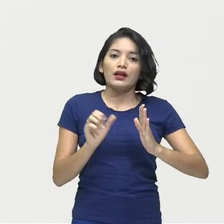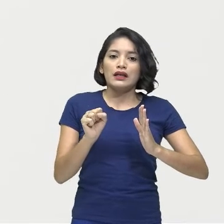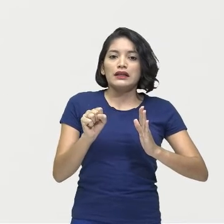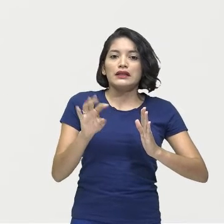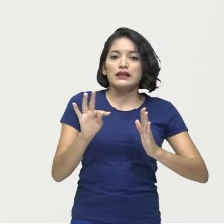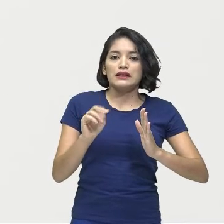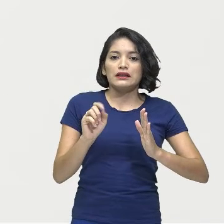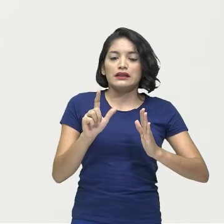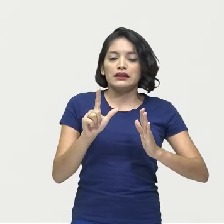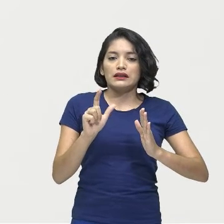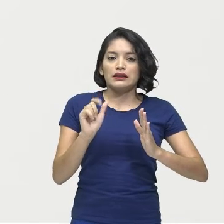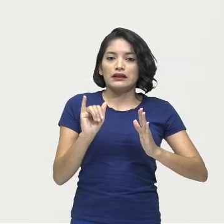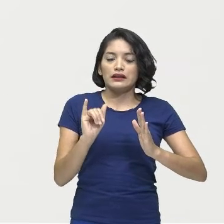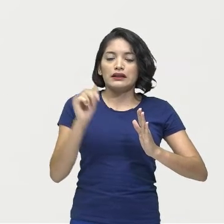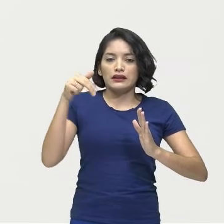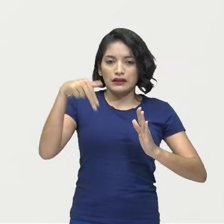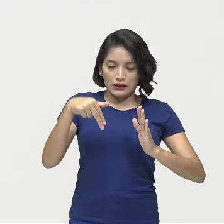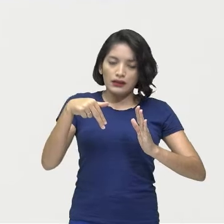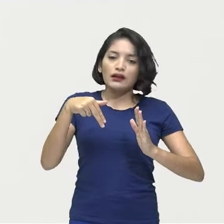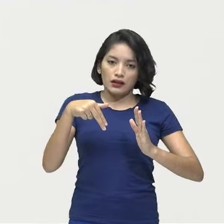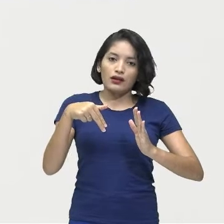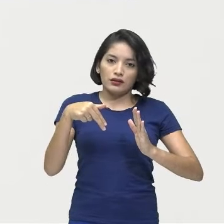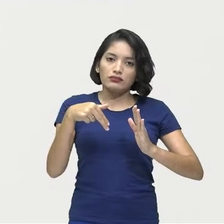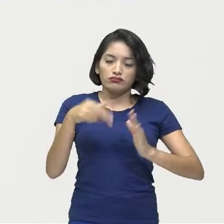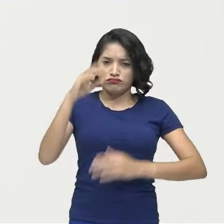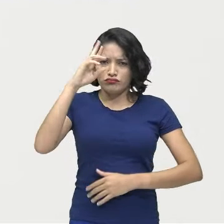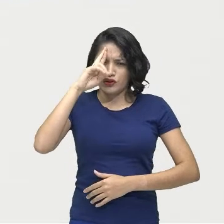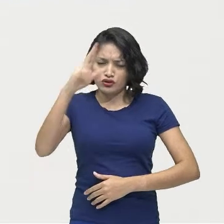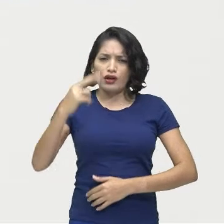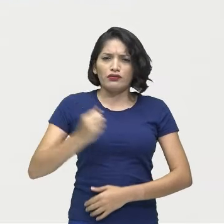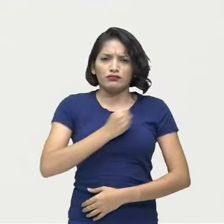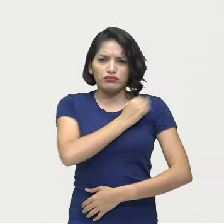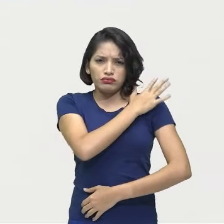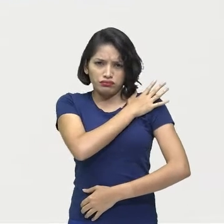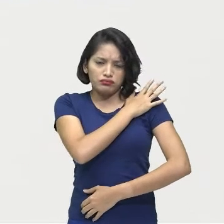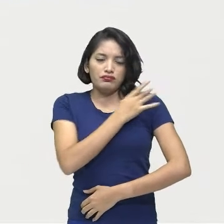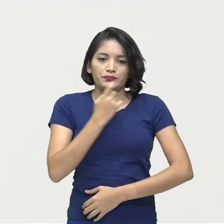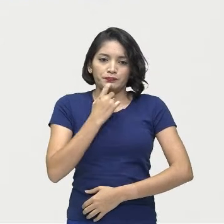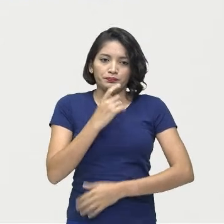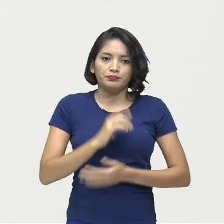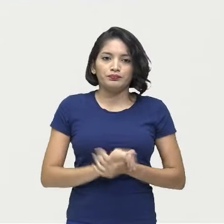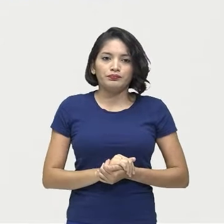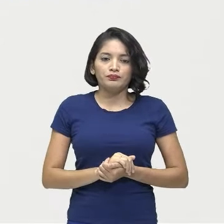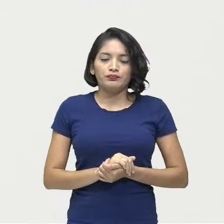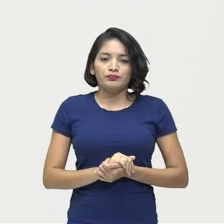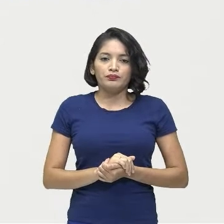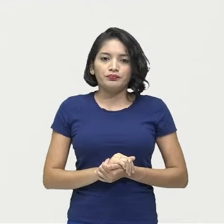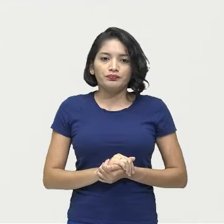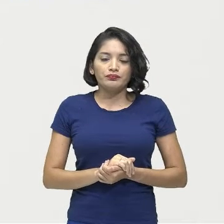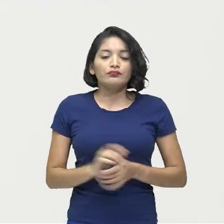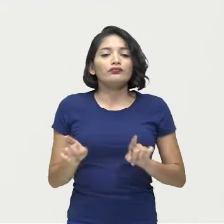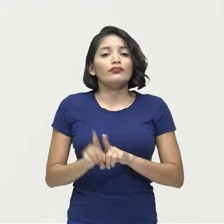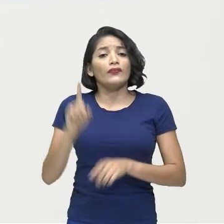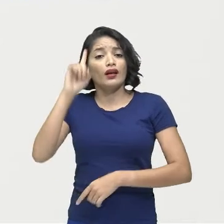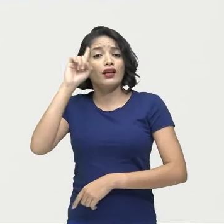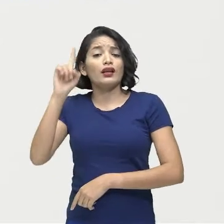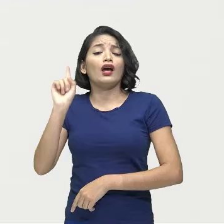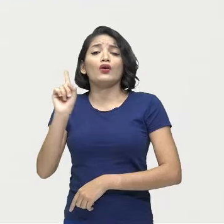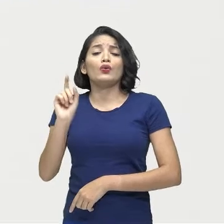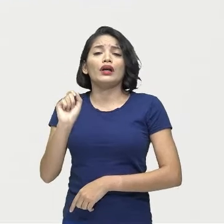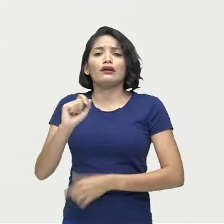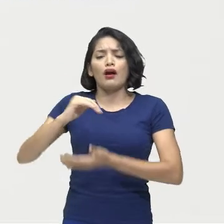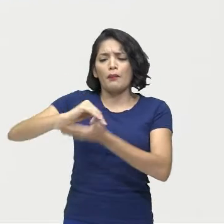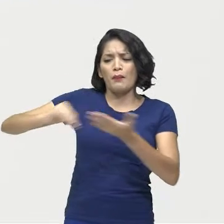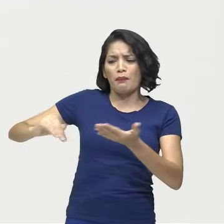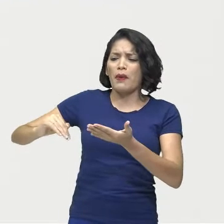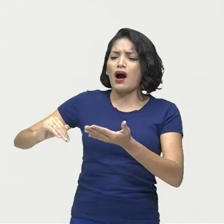chefe do Exército, aliás, Trotsky do Exército Vermelho, tá bom? E aqui eu tenho, ó, a ideia de um não excluía a ideia